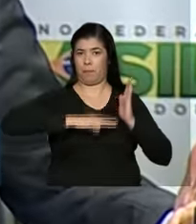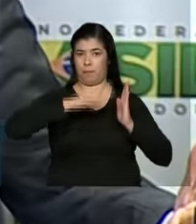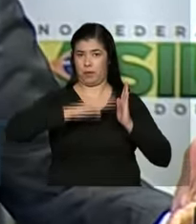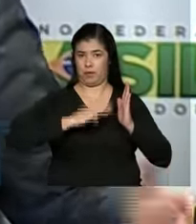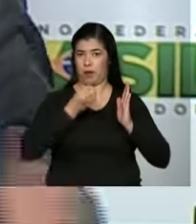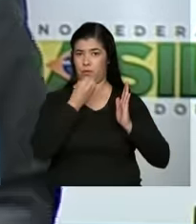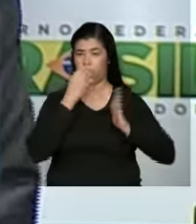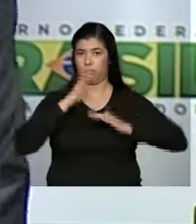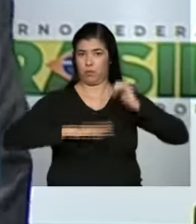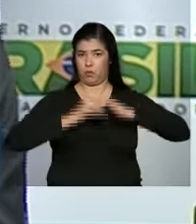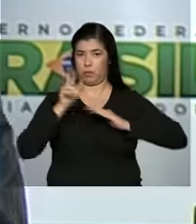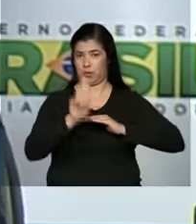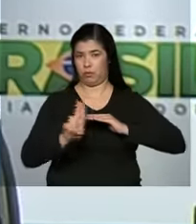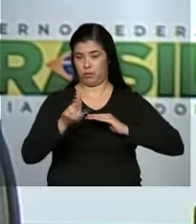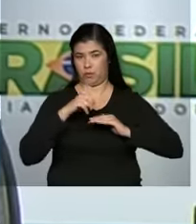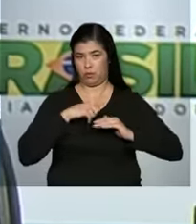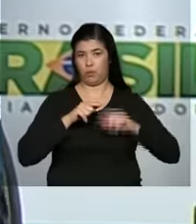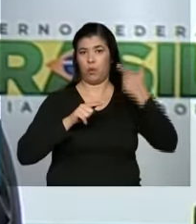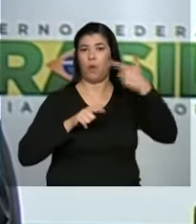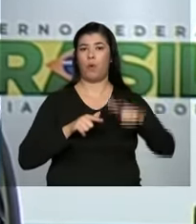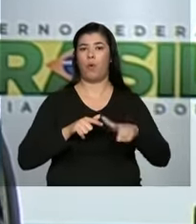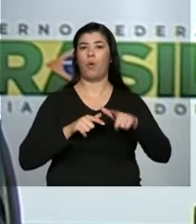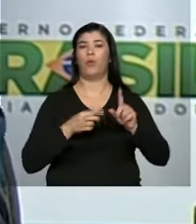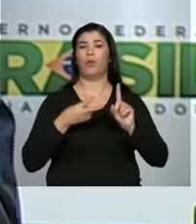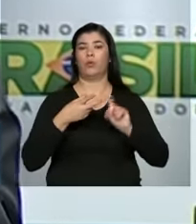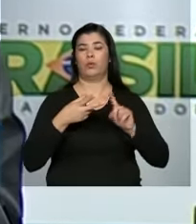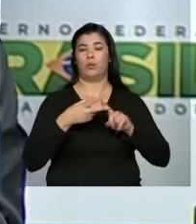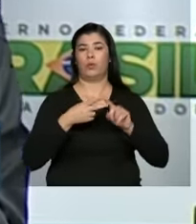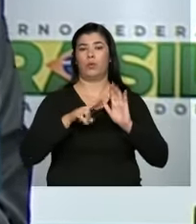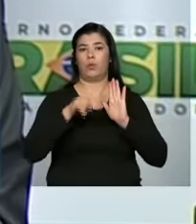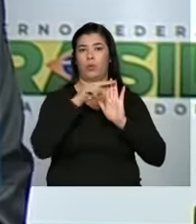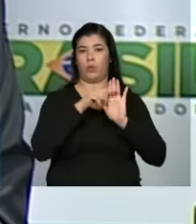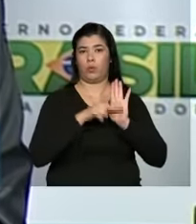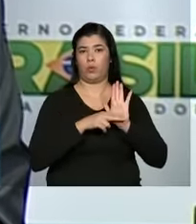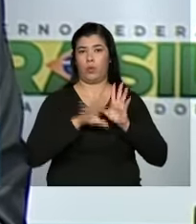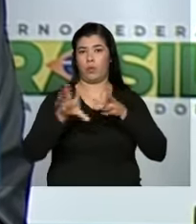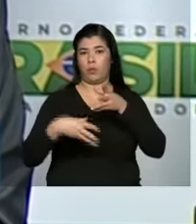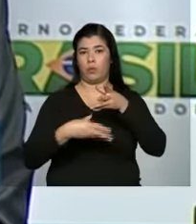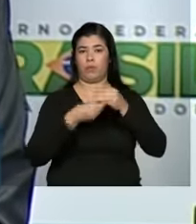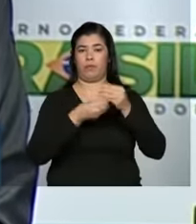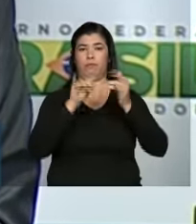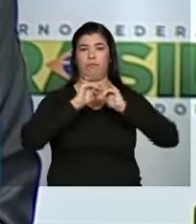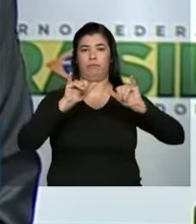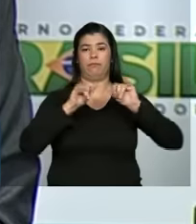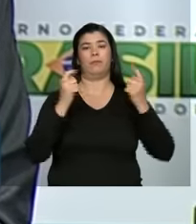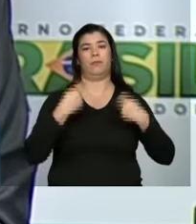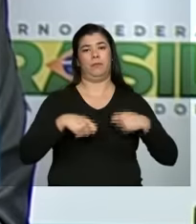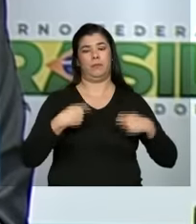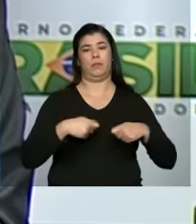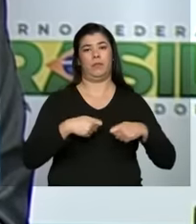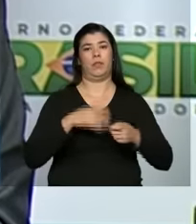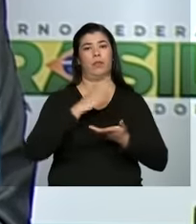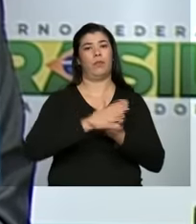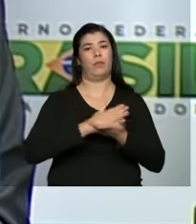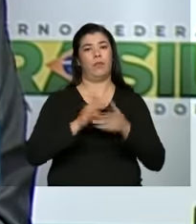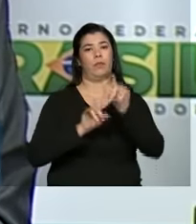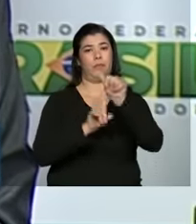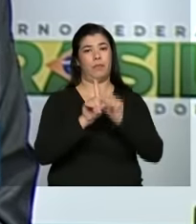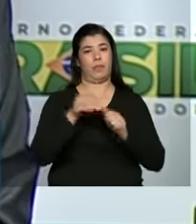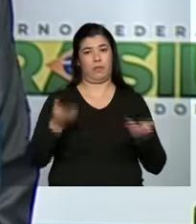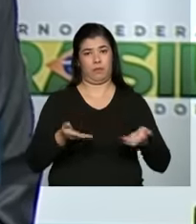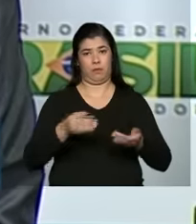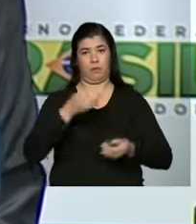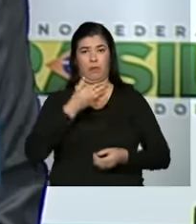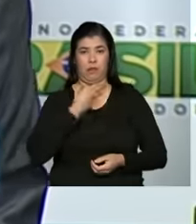parte as normas de autorização complementam os elementos necessários paraa formação Então a partir de dezembro a gente